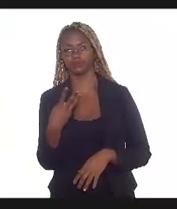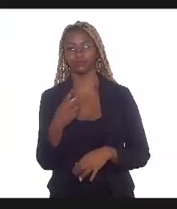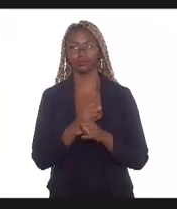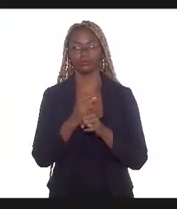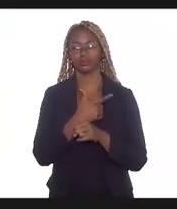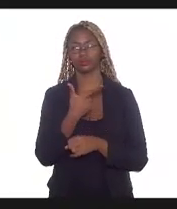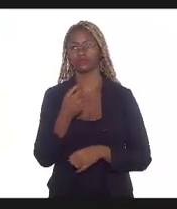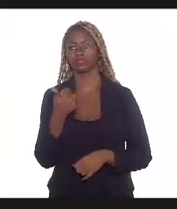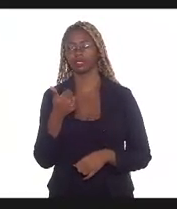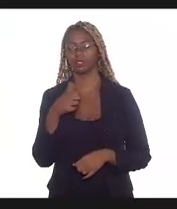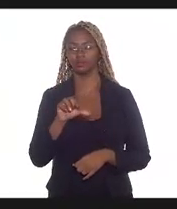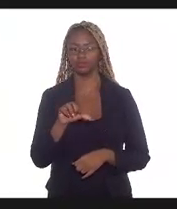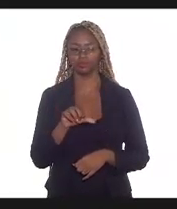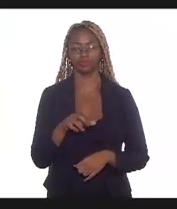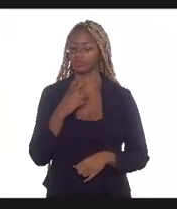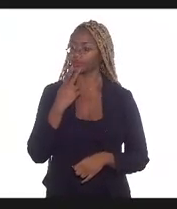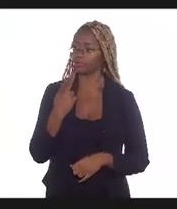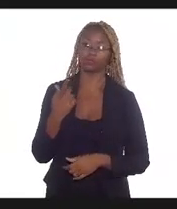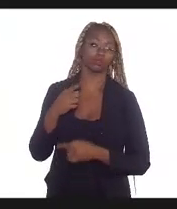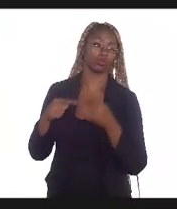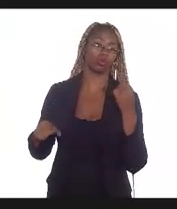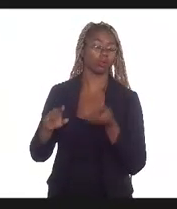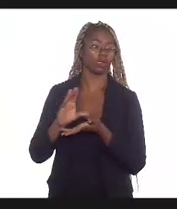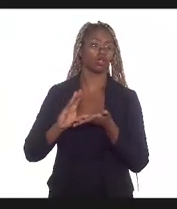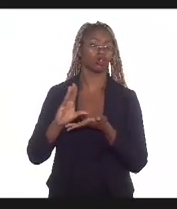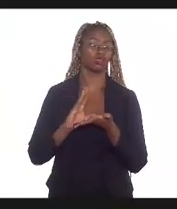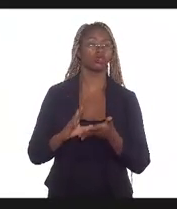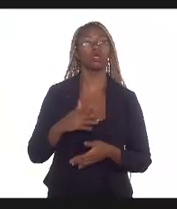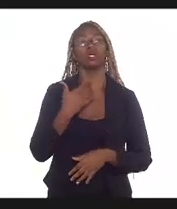623/19, que foi considerado inconstitucional, e o